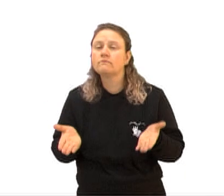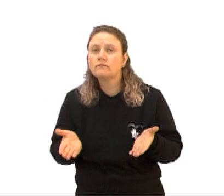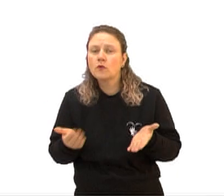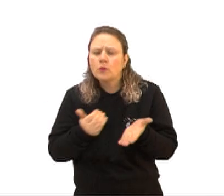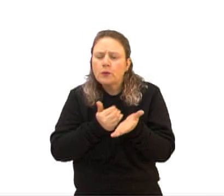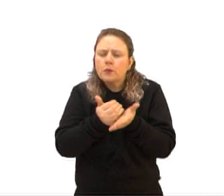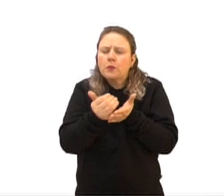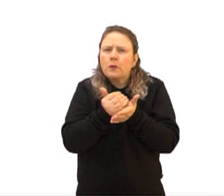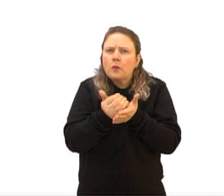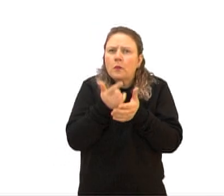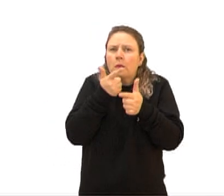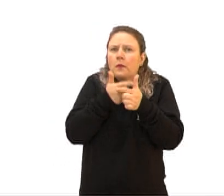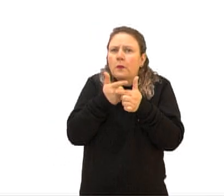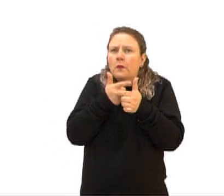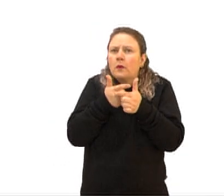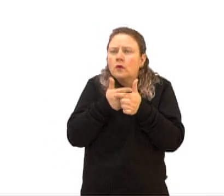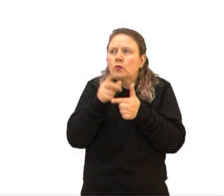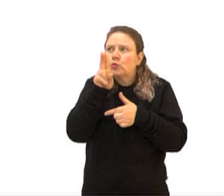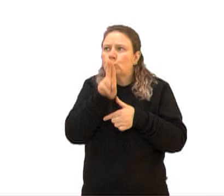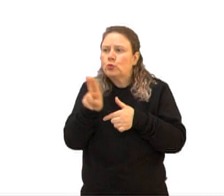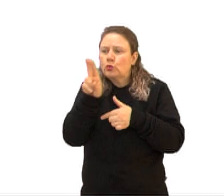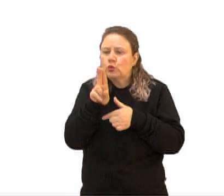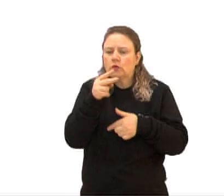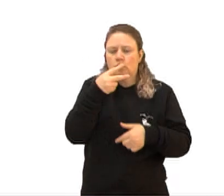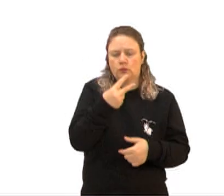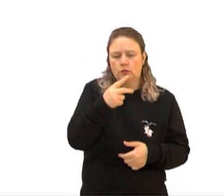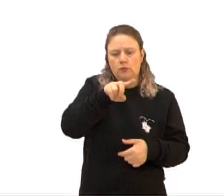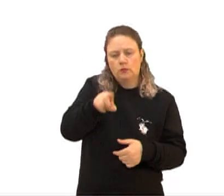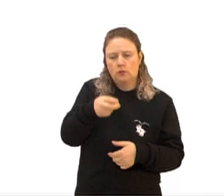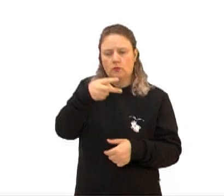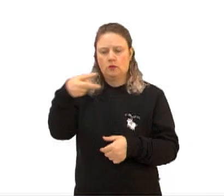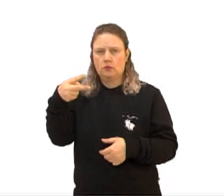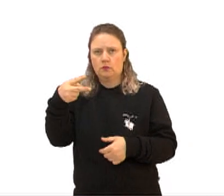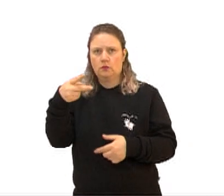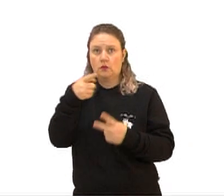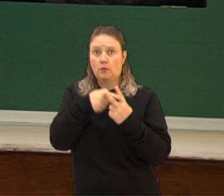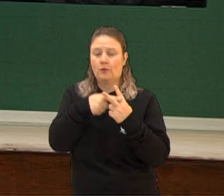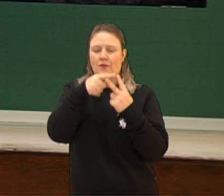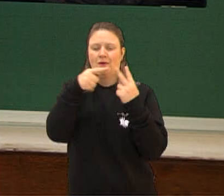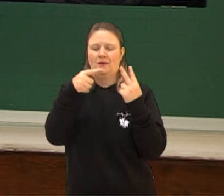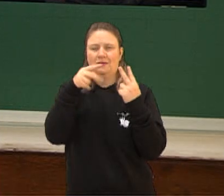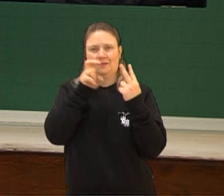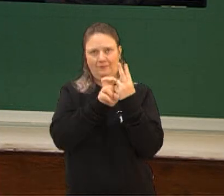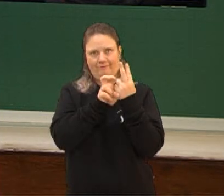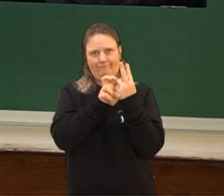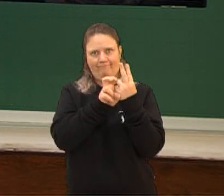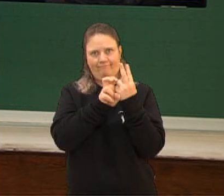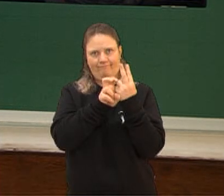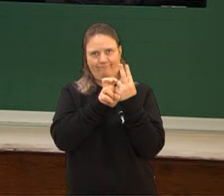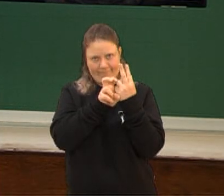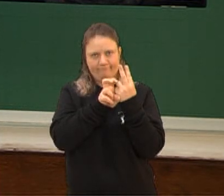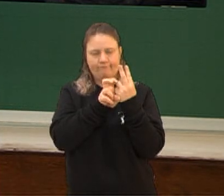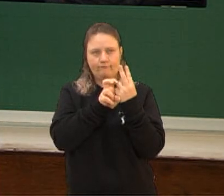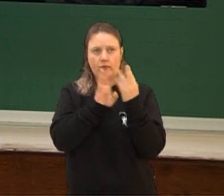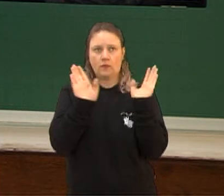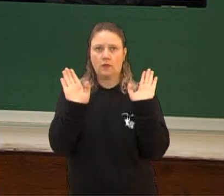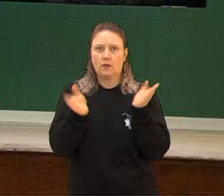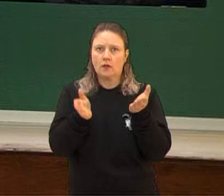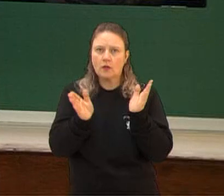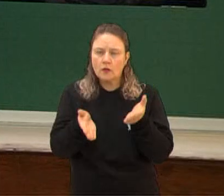começo do problema ele falou, use 2,2 como raiz de 5. O que a gente vai fazer agora então?